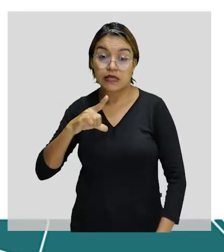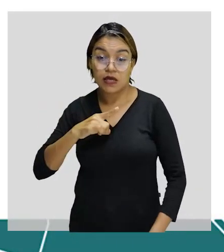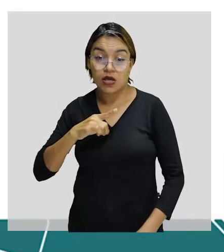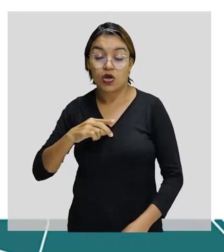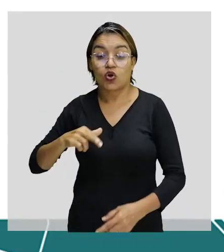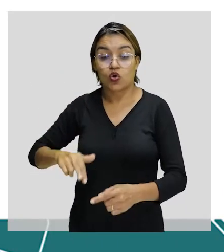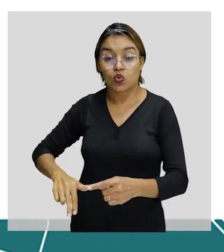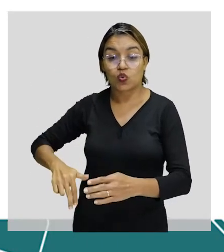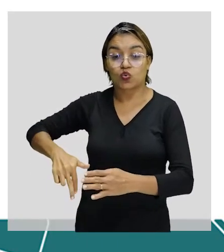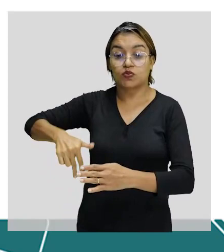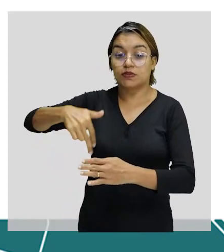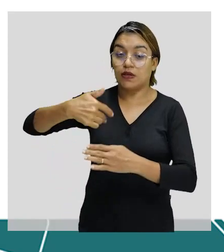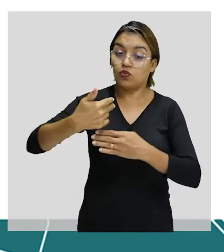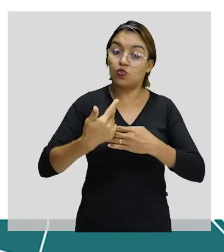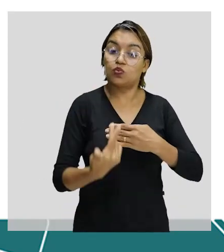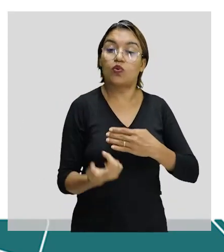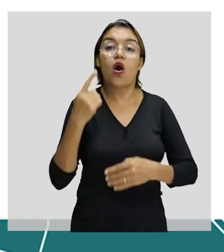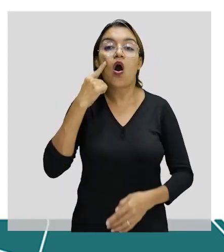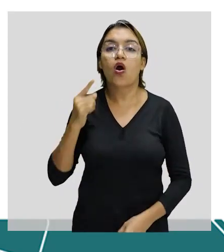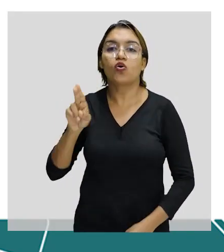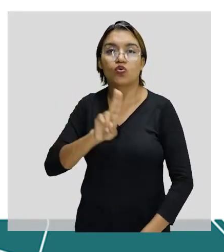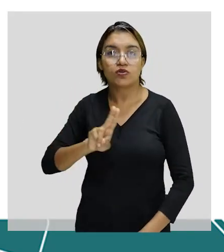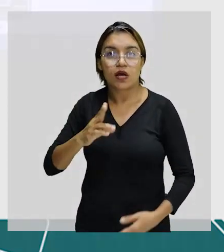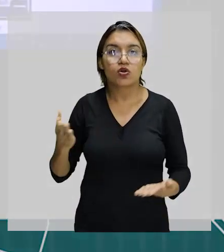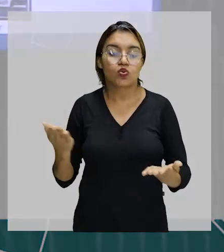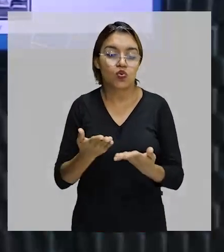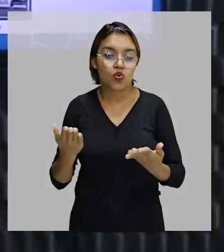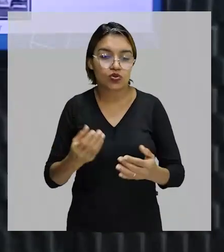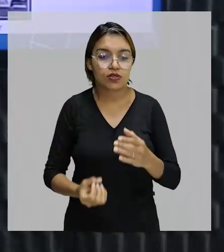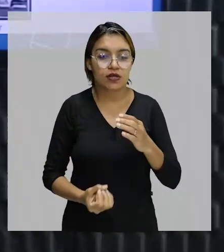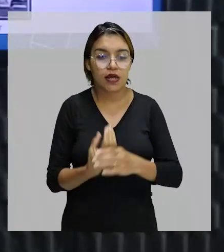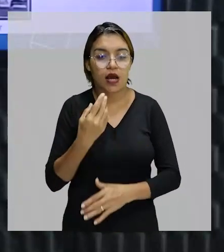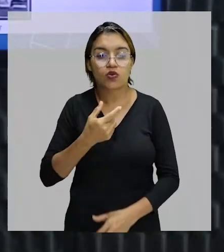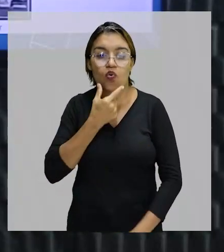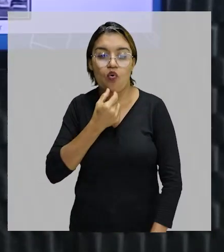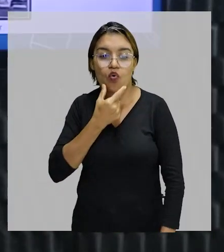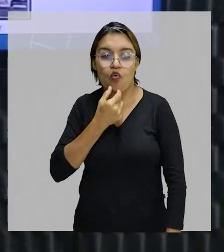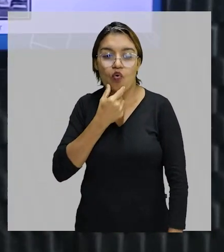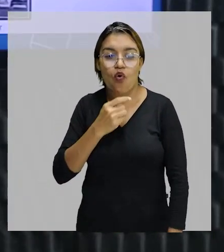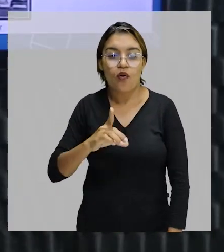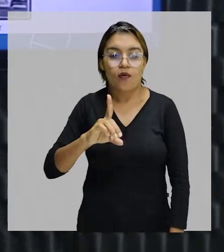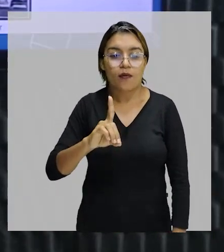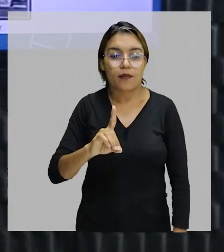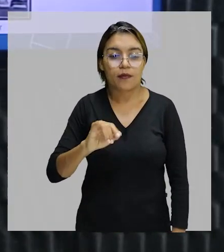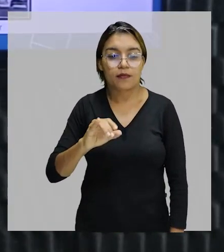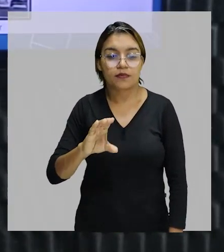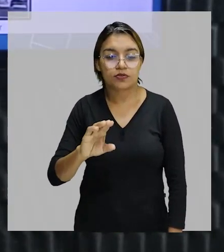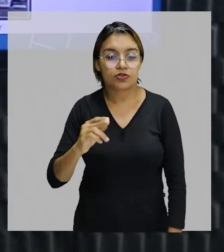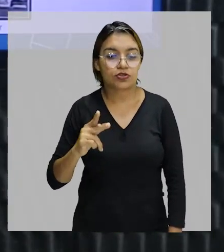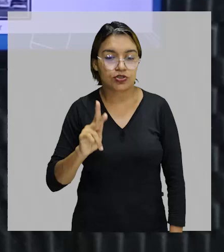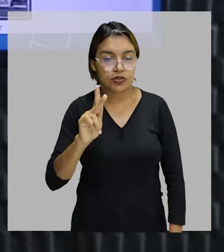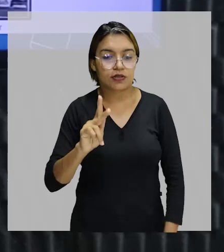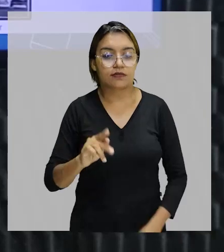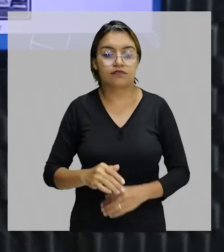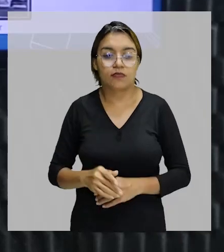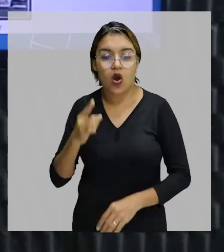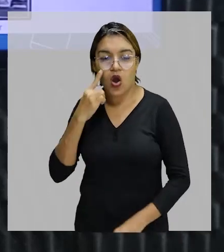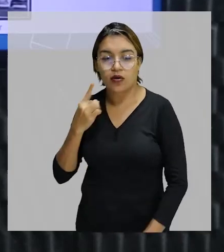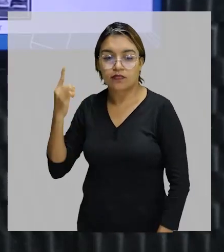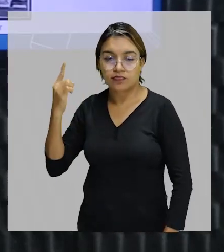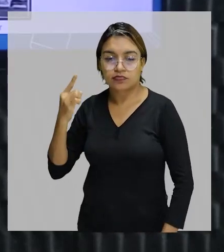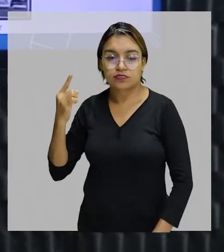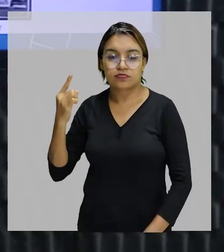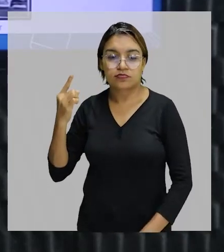é o mais utilizado na atualidade, que foi criado pelo Dick Fosbury, em 1968, na Olimpíada do México. Ele